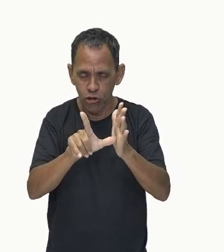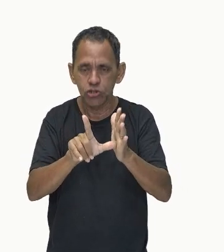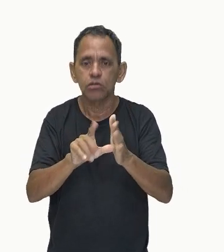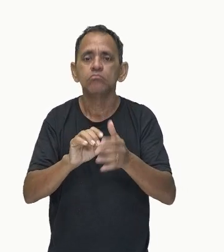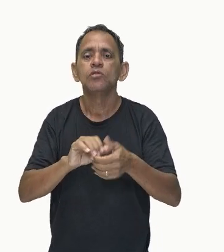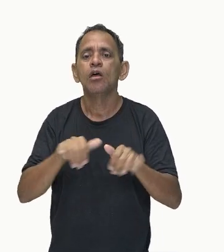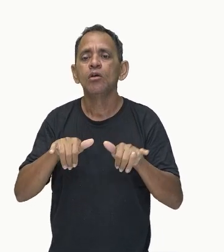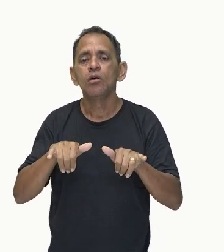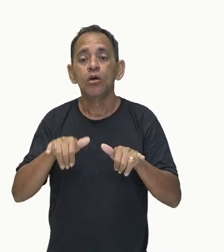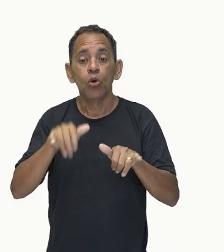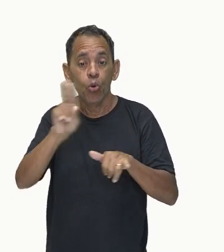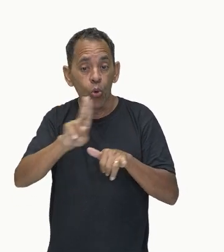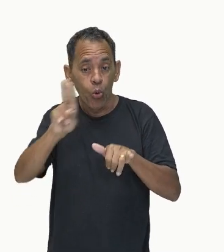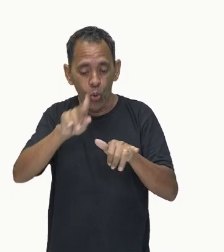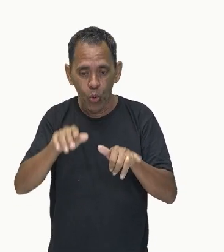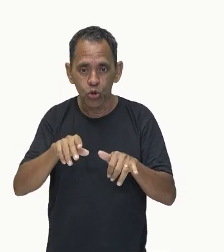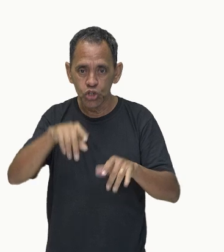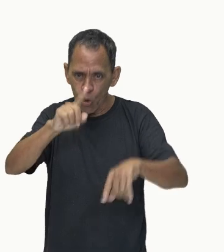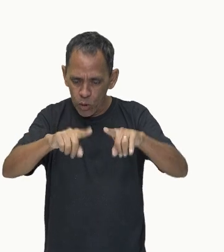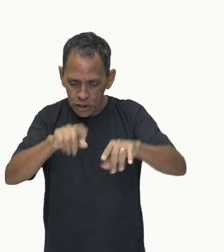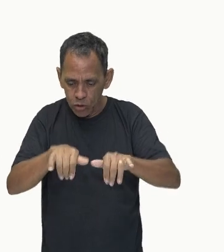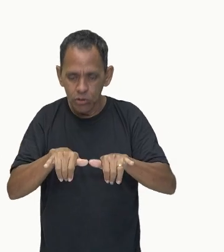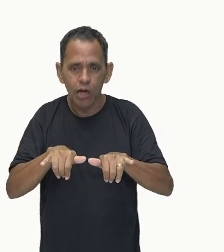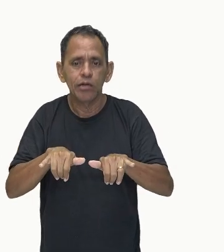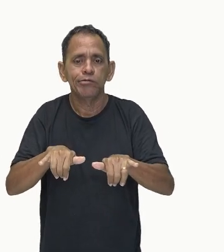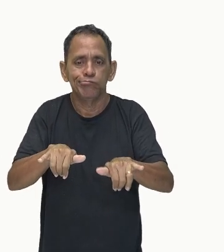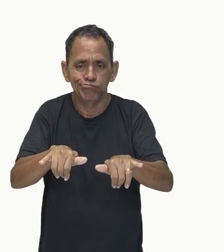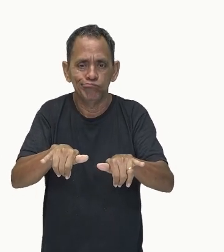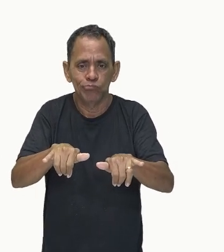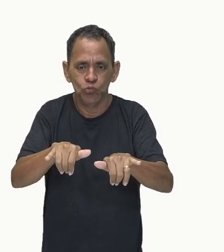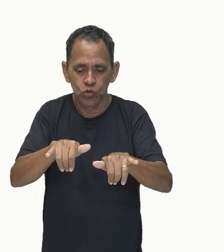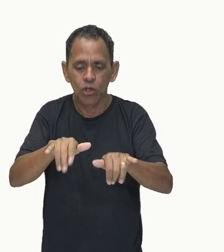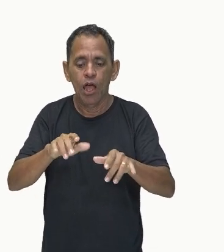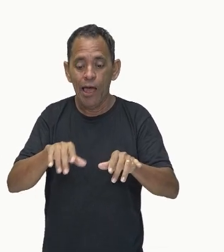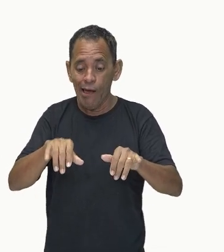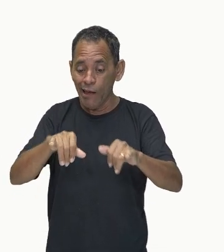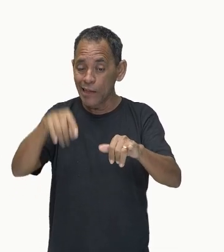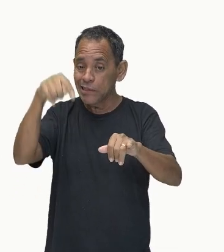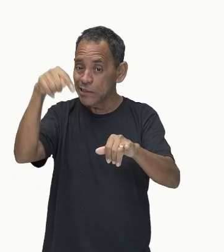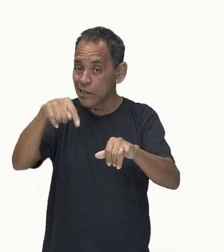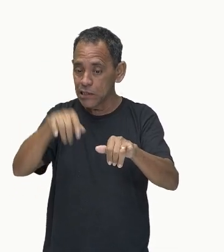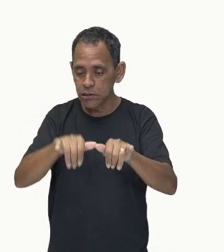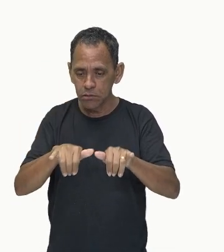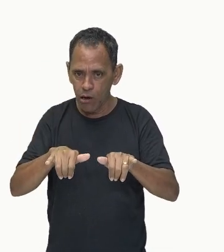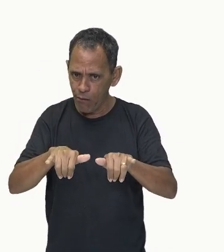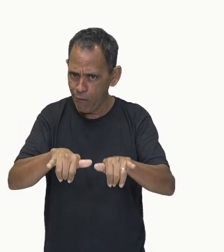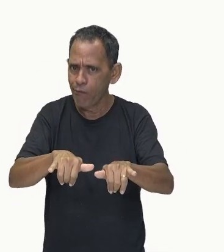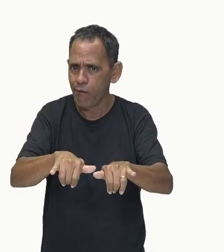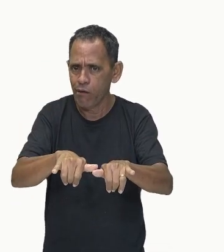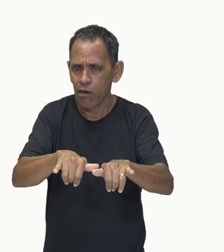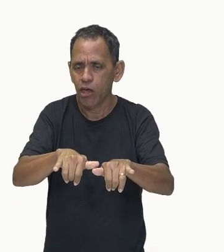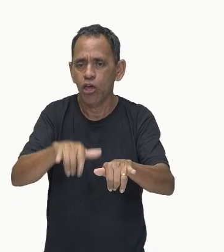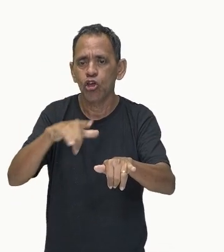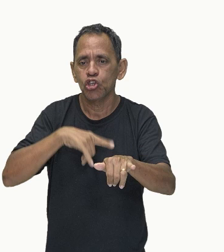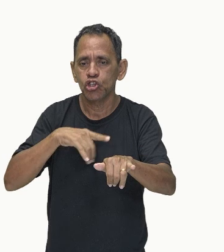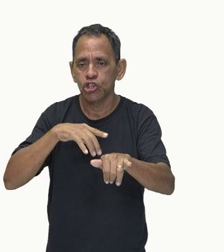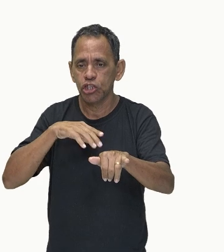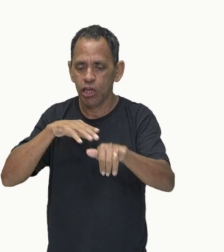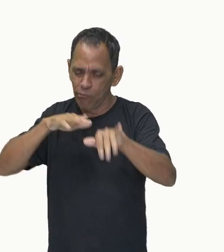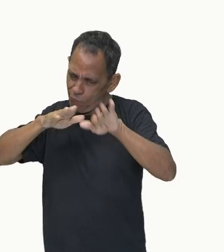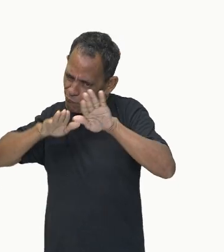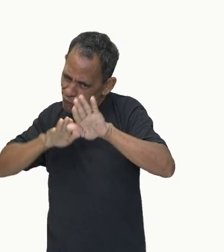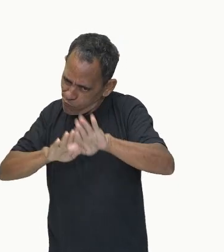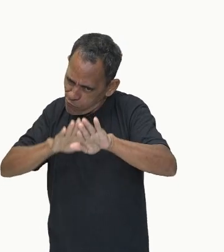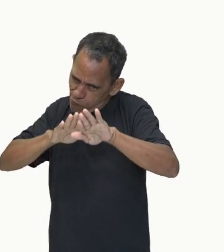aplicando uma força constante de 50 newtons sobre o carrinho. Veja só, 50 newtons é uma informação importante